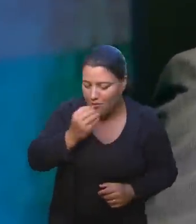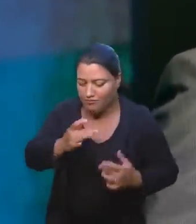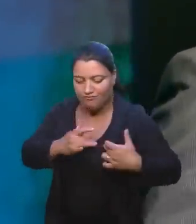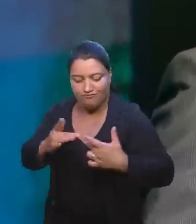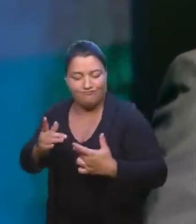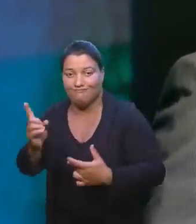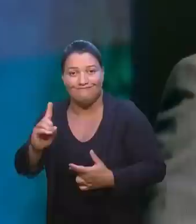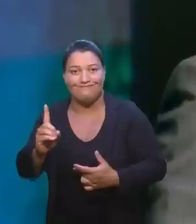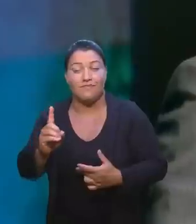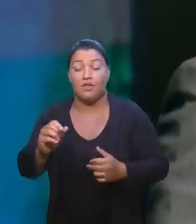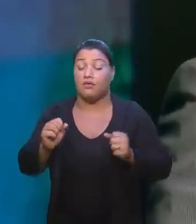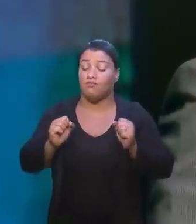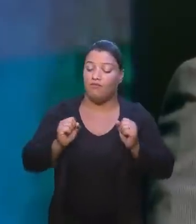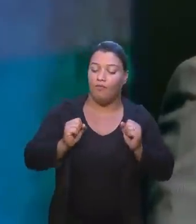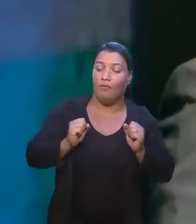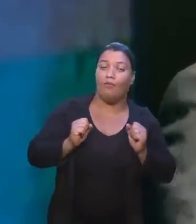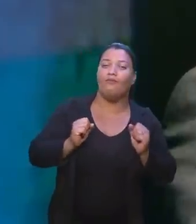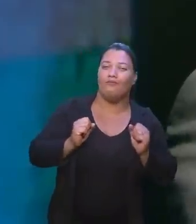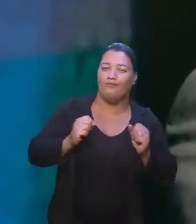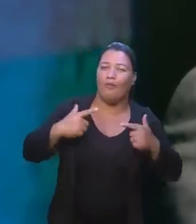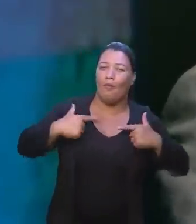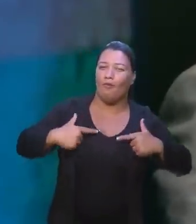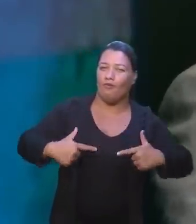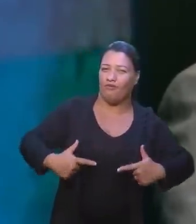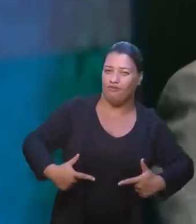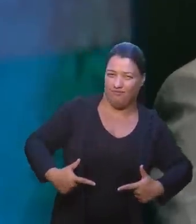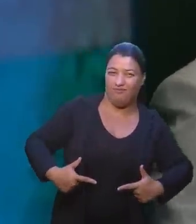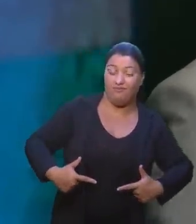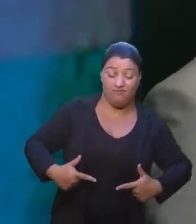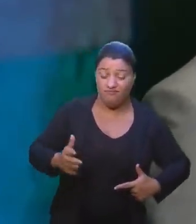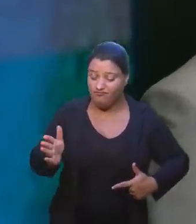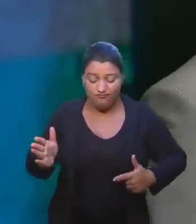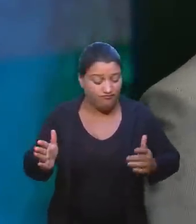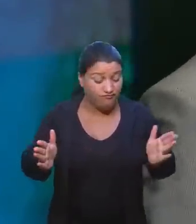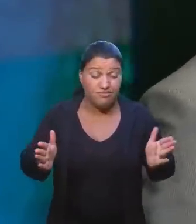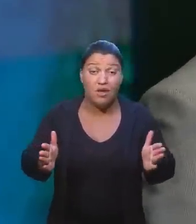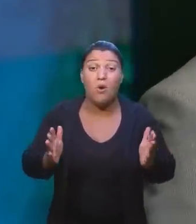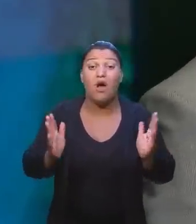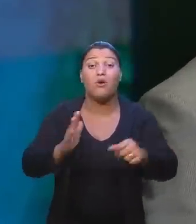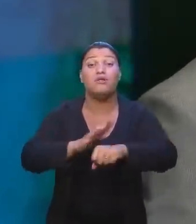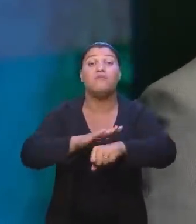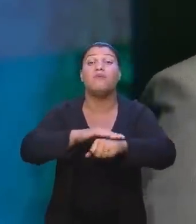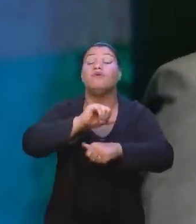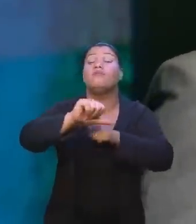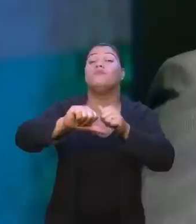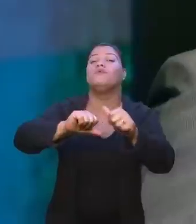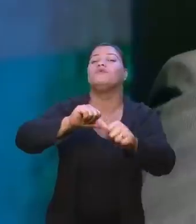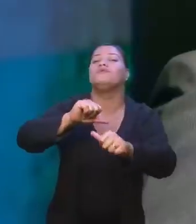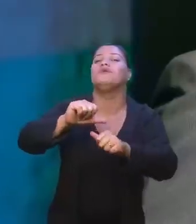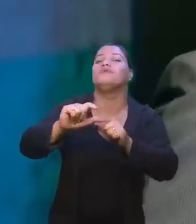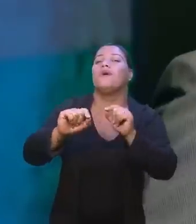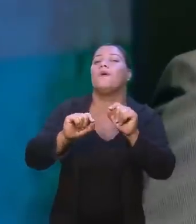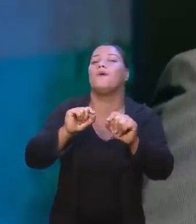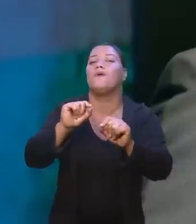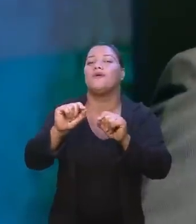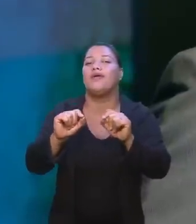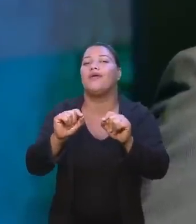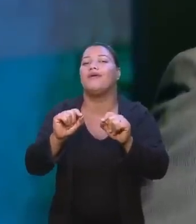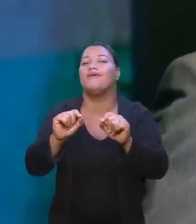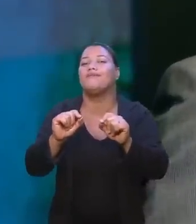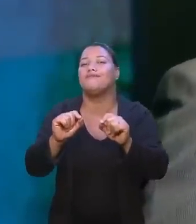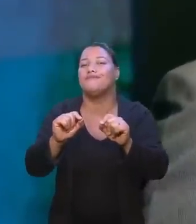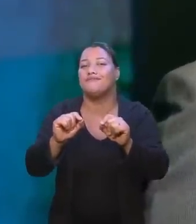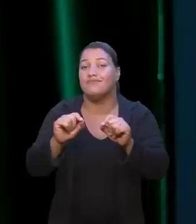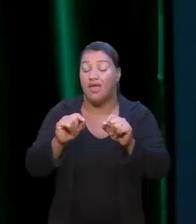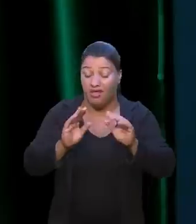E estes neutros, indiferentes, neste momento de transição, ficam.